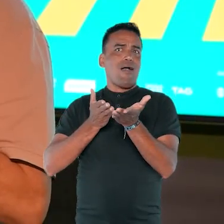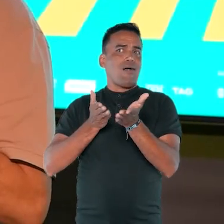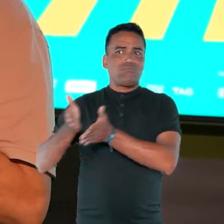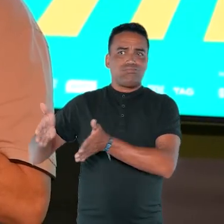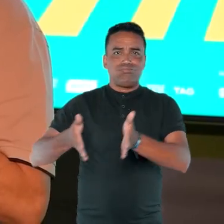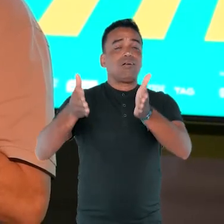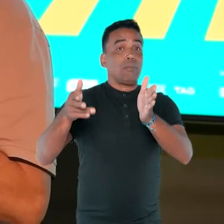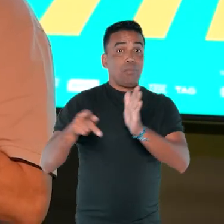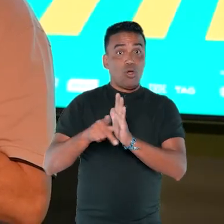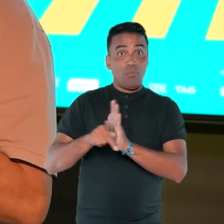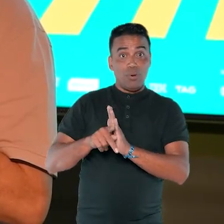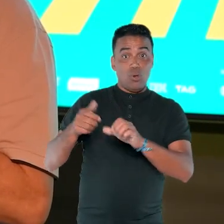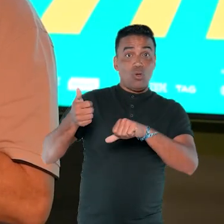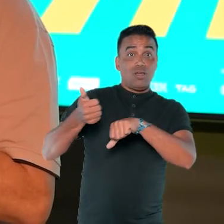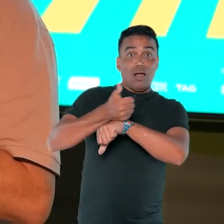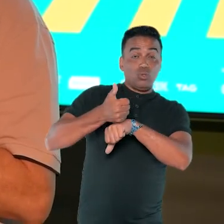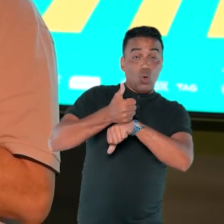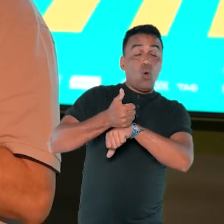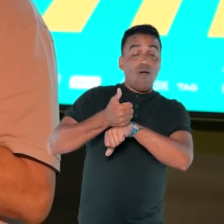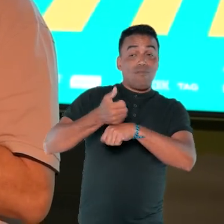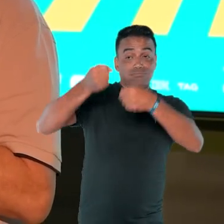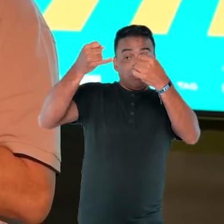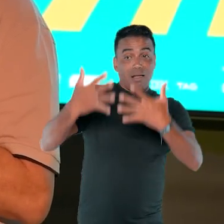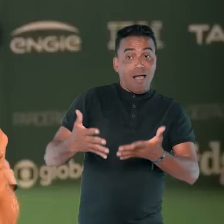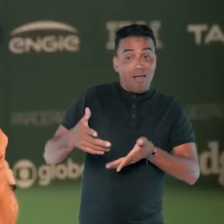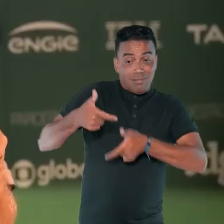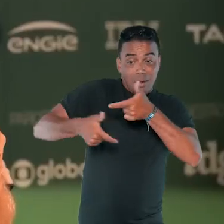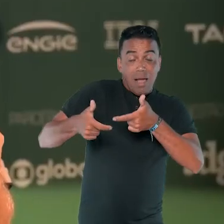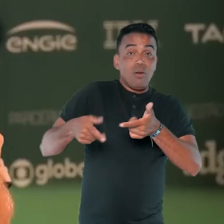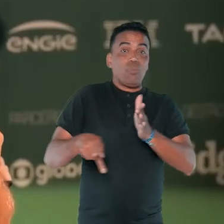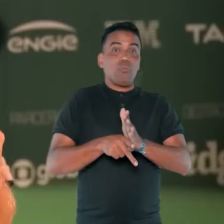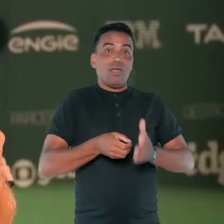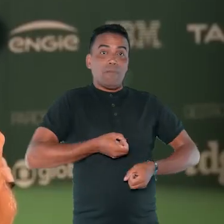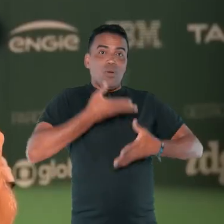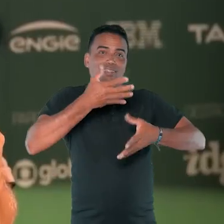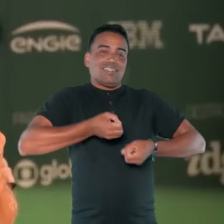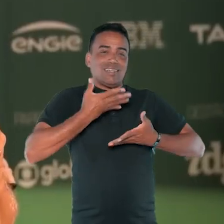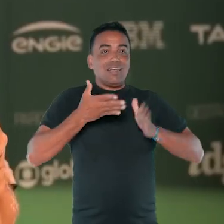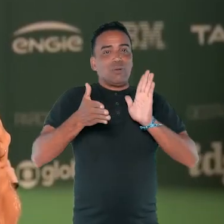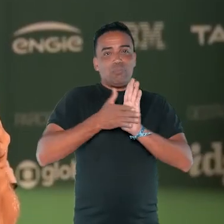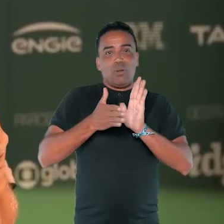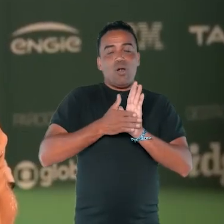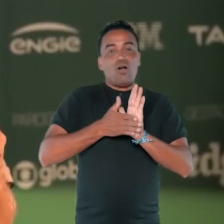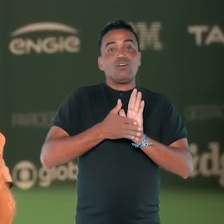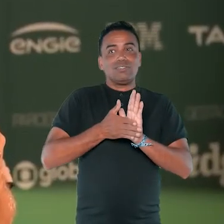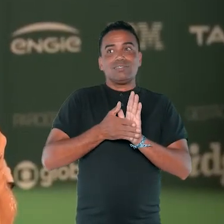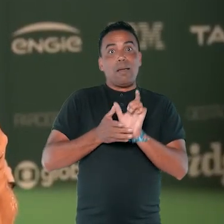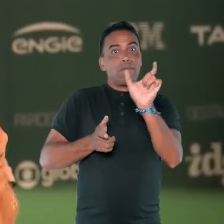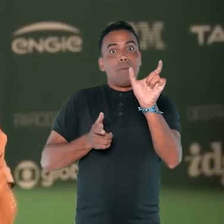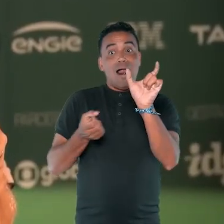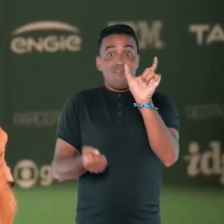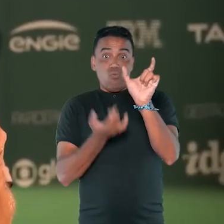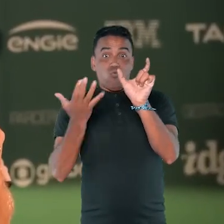sobre o seu próprio trabalho, vim aqui para falar sobre poesia. Essa é a proposta do Sempre um Papo, Palavra Acesa, que, por sinal, já convido